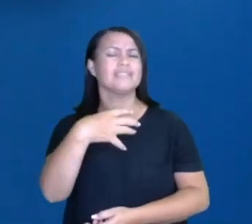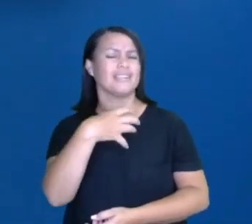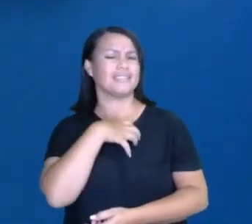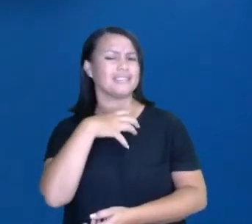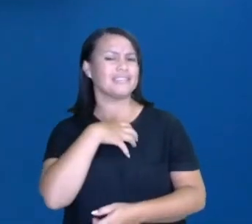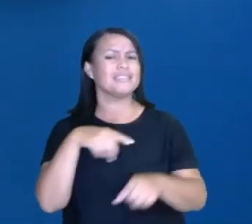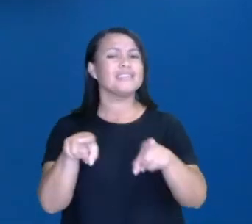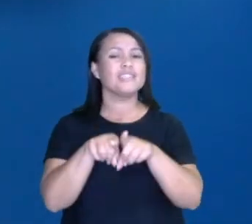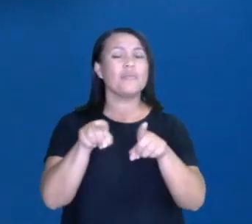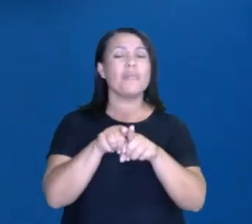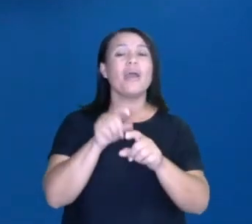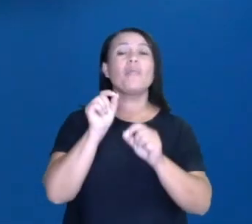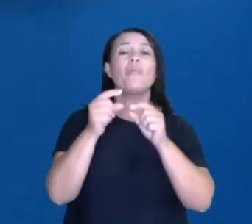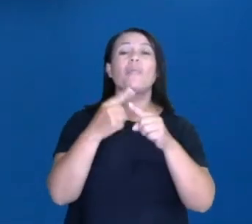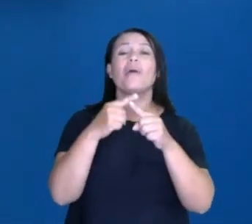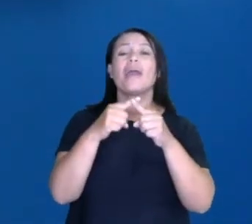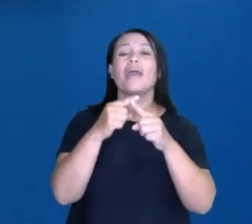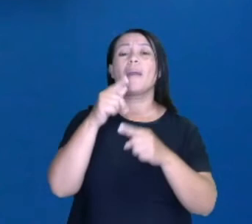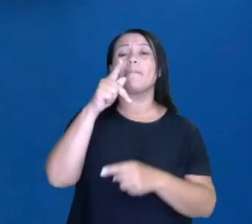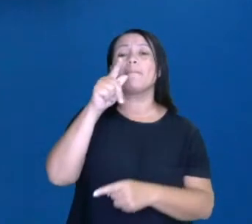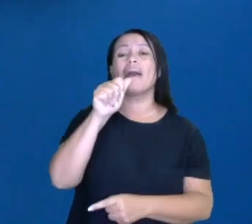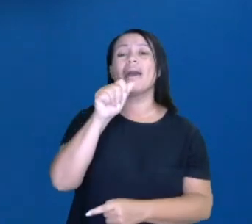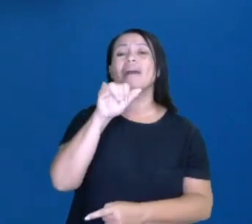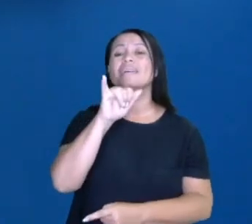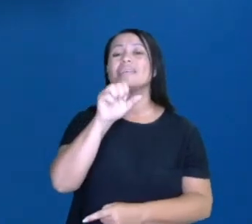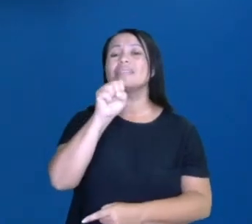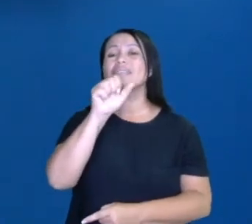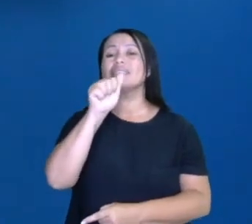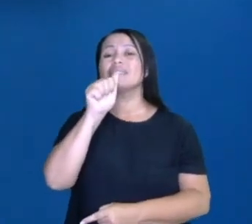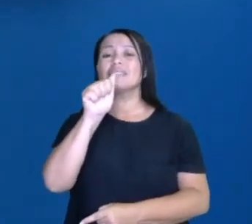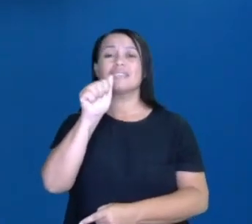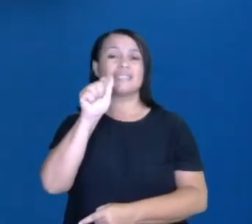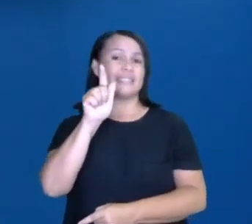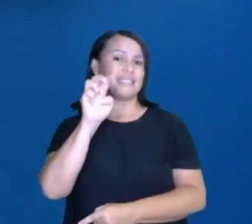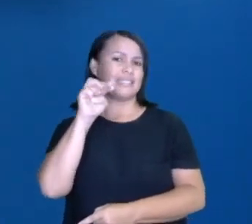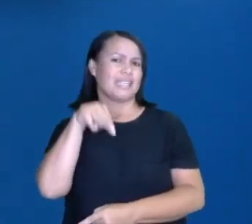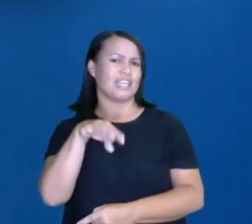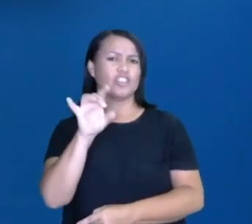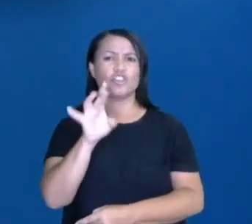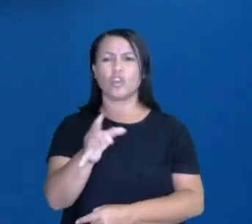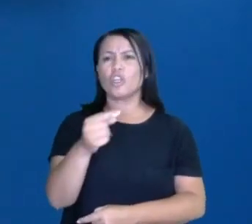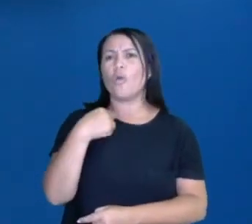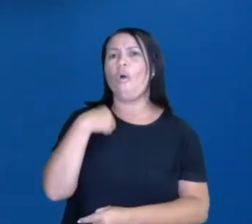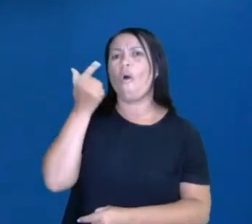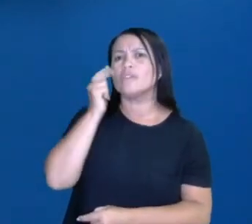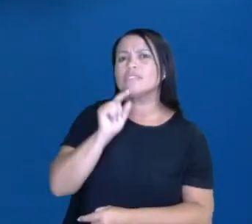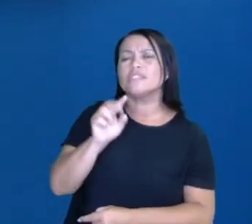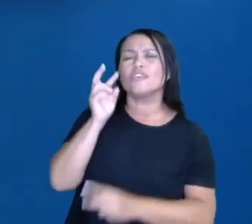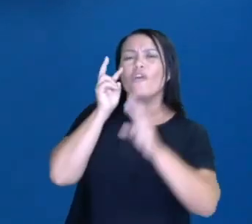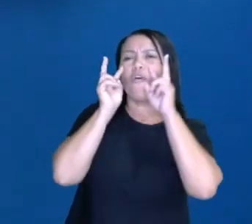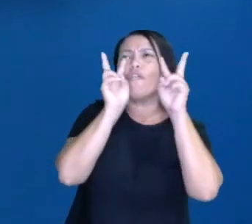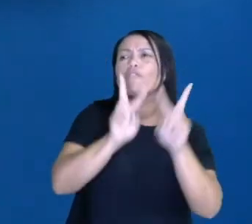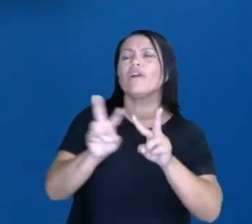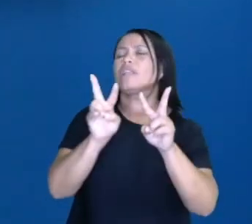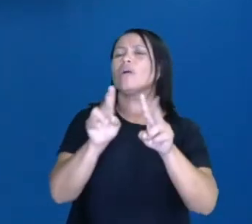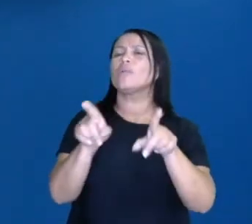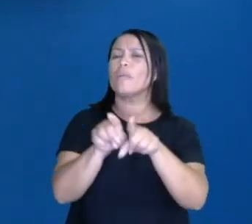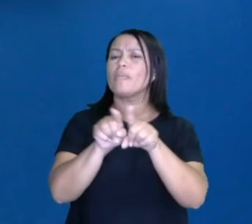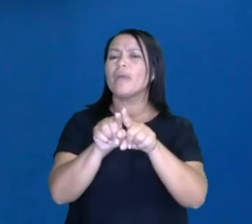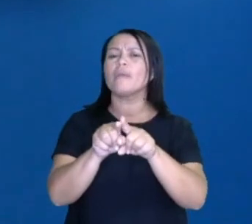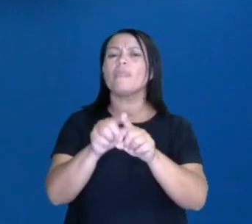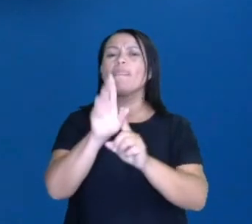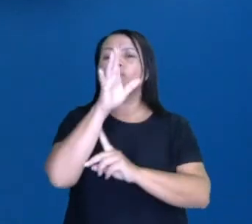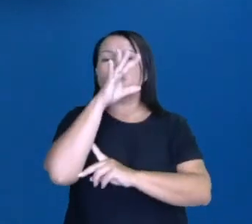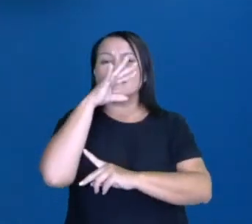noção de paisagem, porque paisagem não envolve apenas aquilo que eu consigo ver, mas o cheiro daqueles locais, o